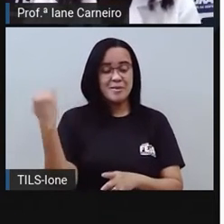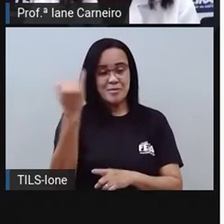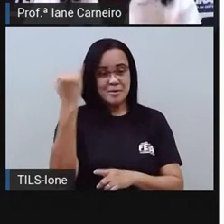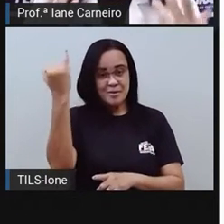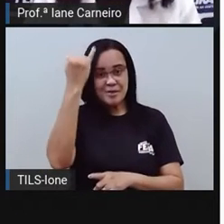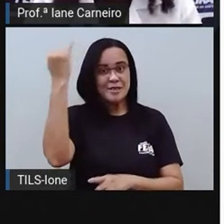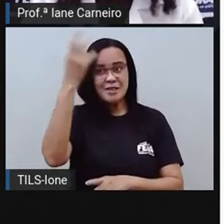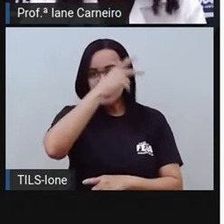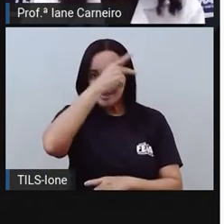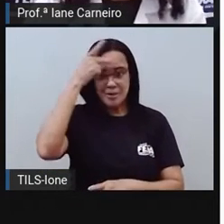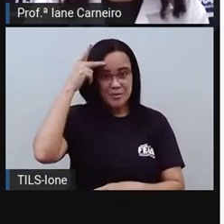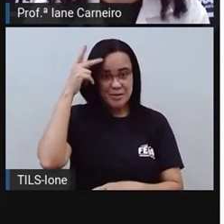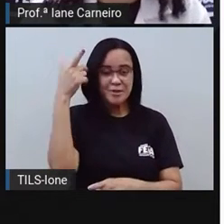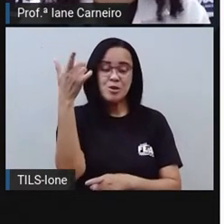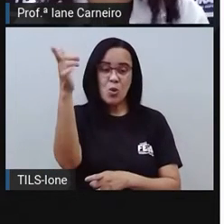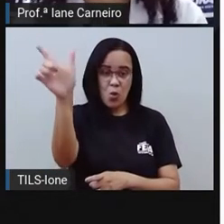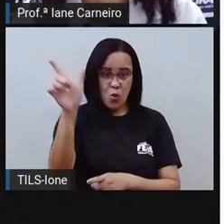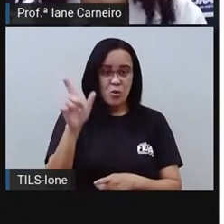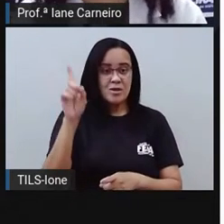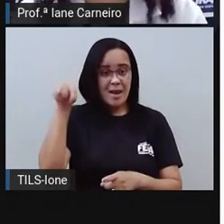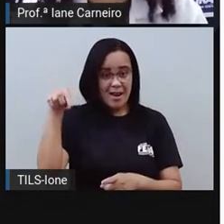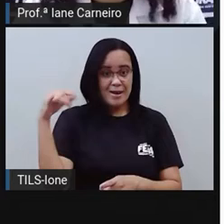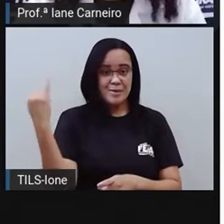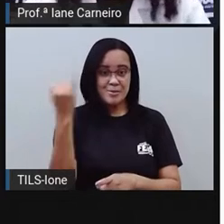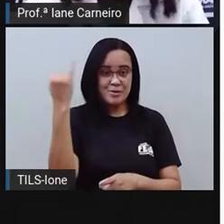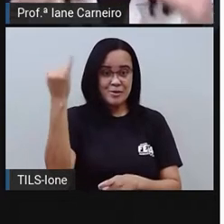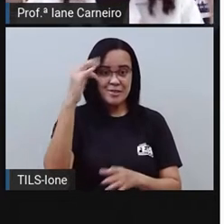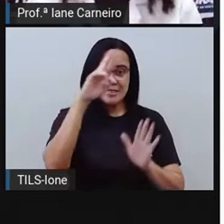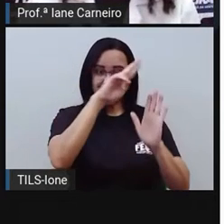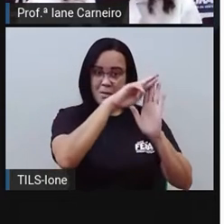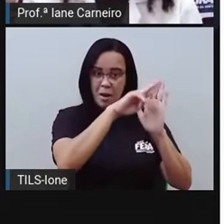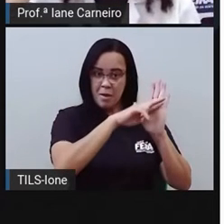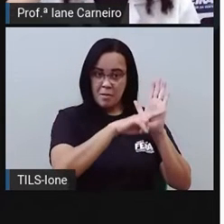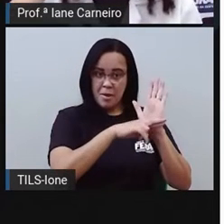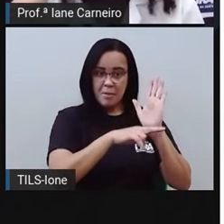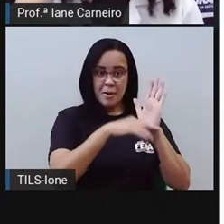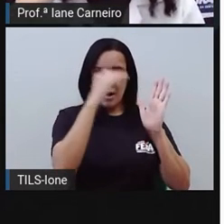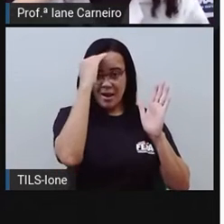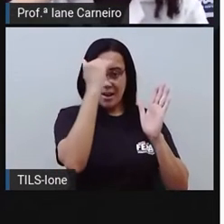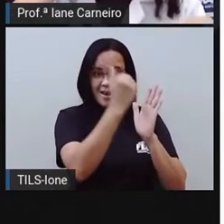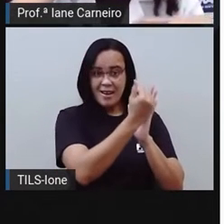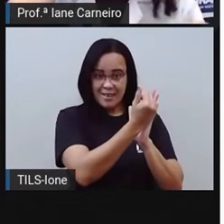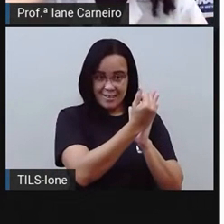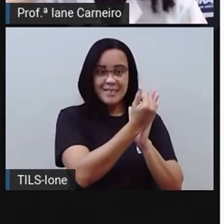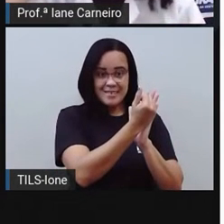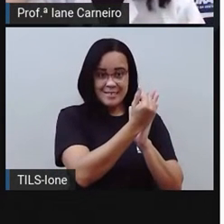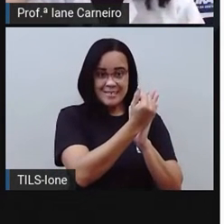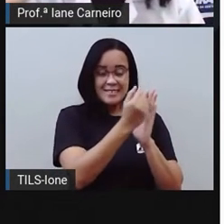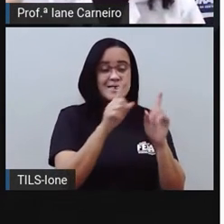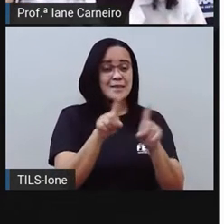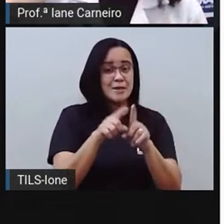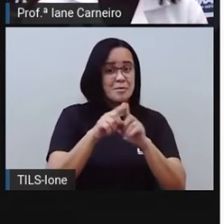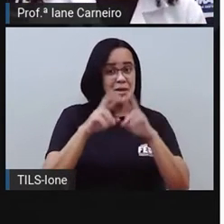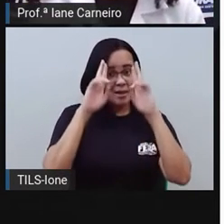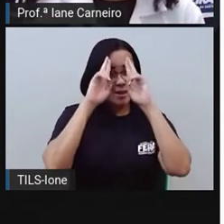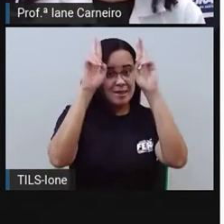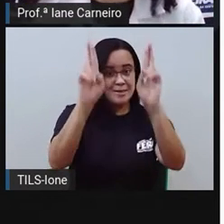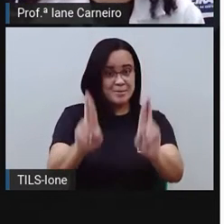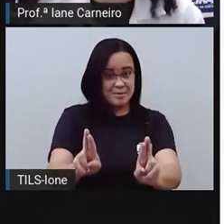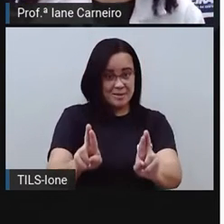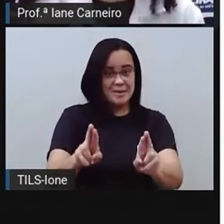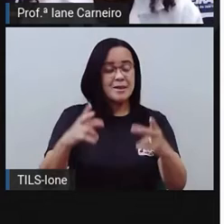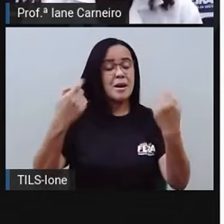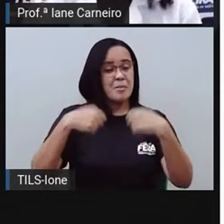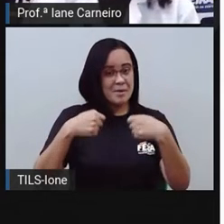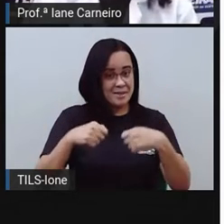gente respeitar as regras de convivência, né? Claro que numa relação de amizade tem várias coisas que a gente precisa estar